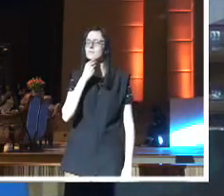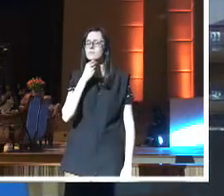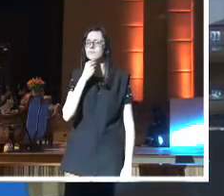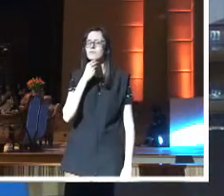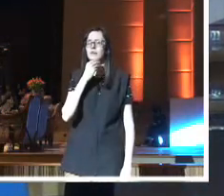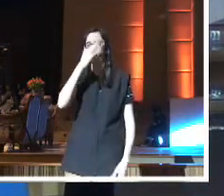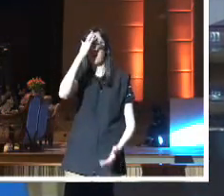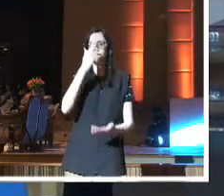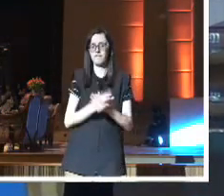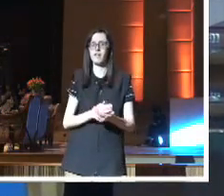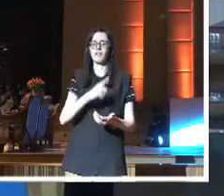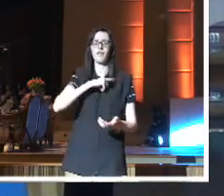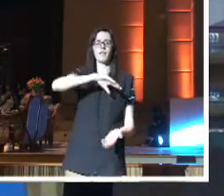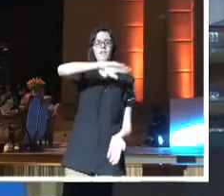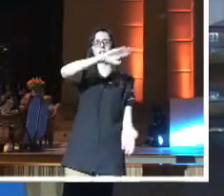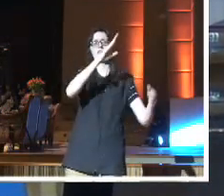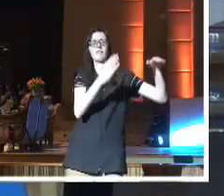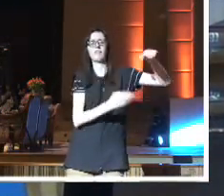pequena fé.